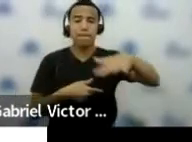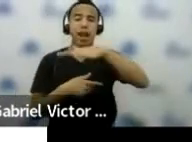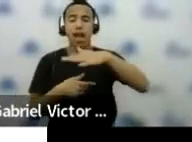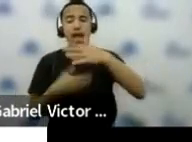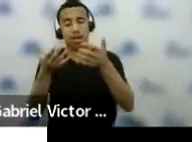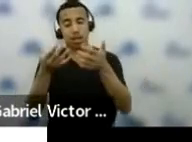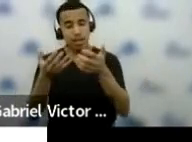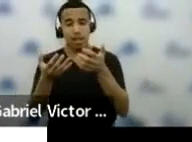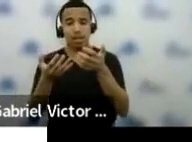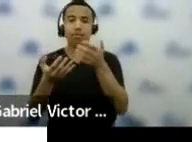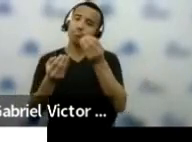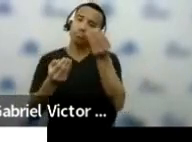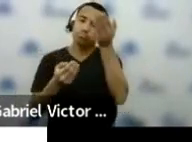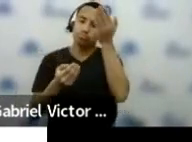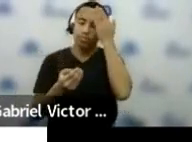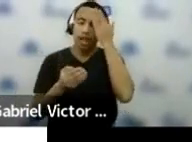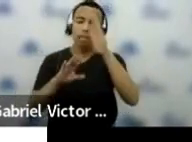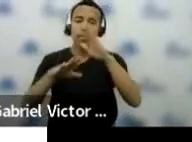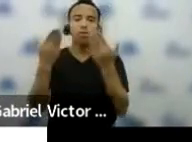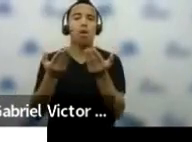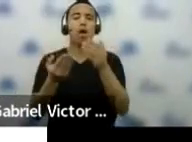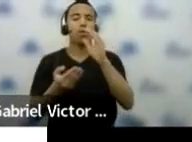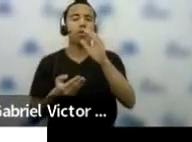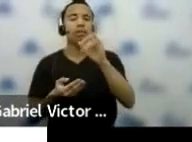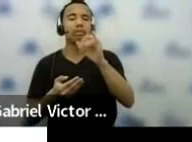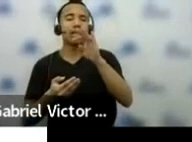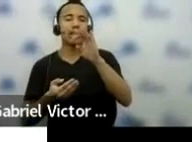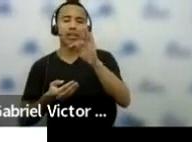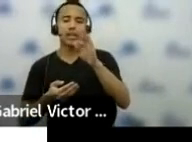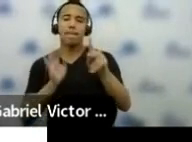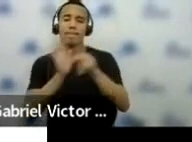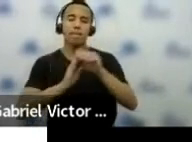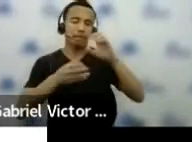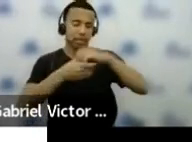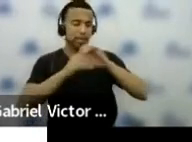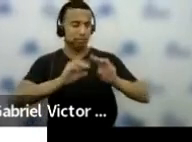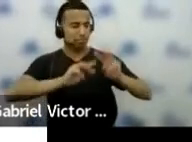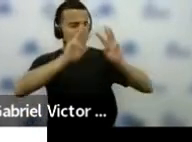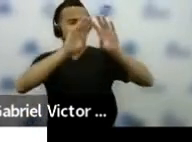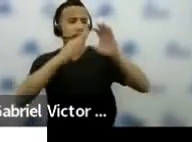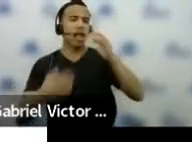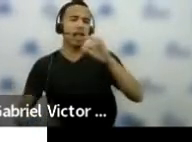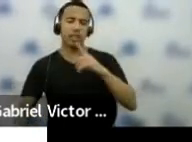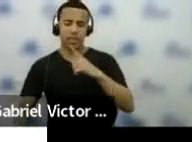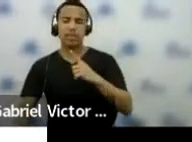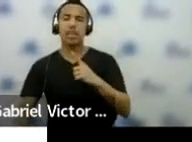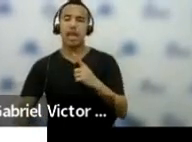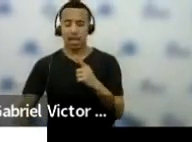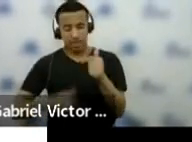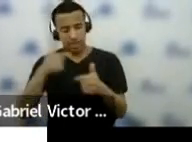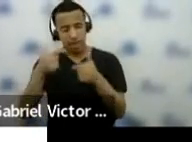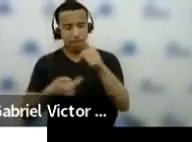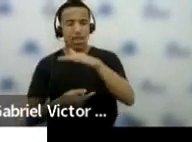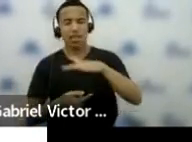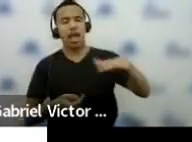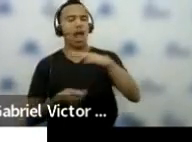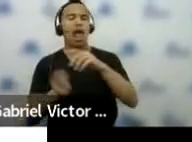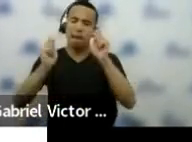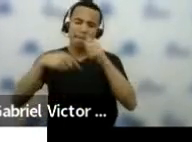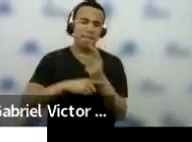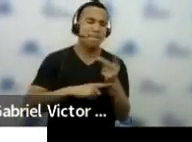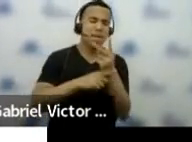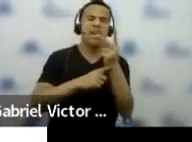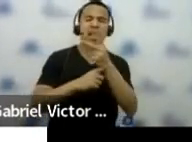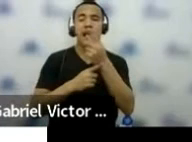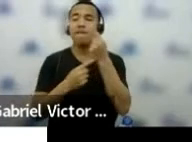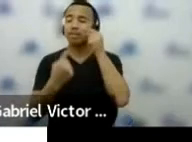áreas, vocês sabem quais são as ICTs, lá no site da Embrapi tem quais são as ICTs que estão trabalhando nessa área, vocês podem procurar para ver se